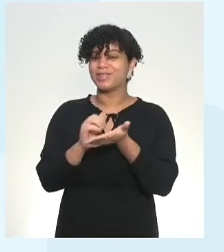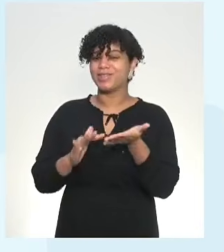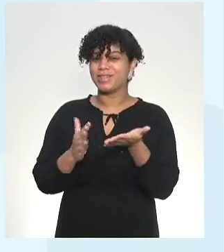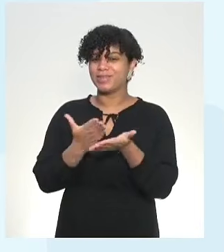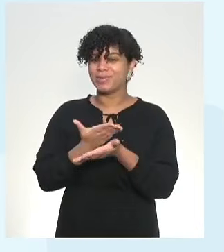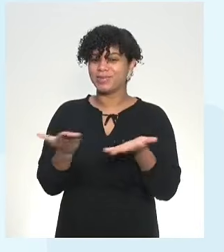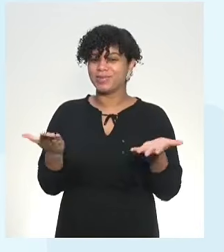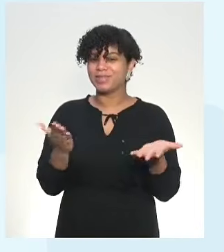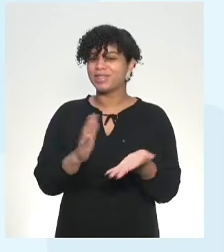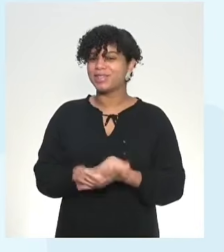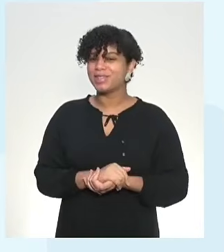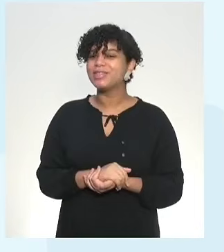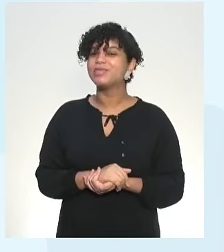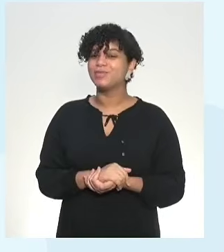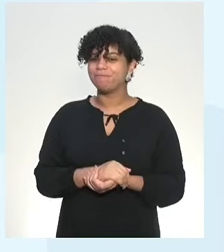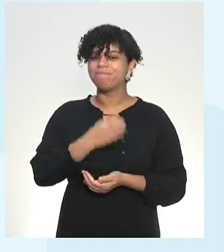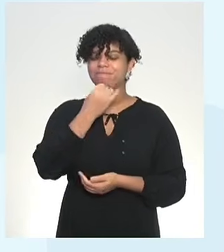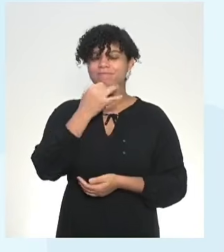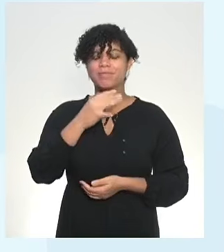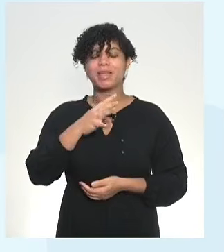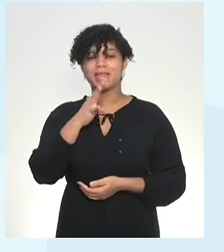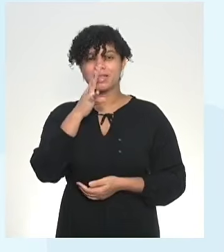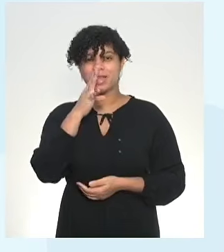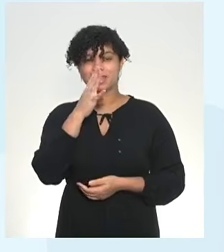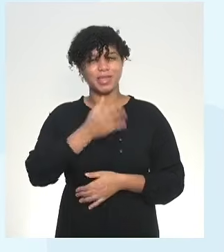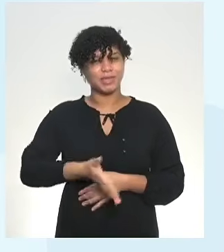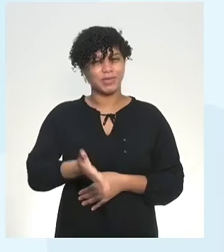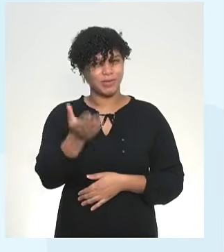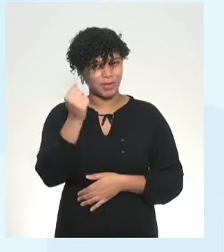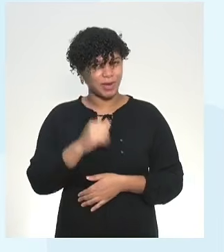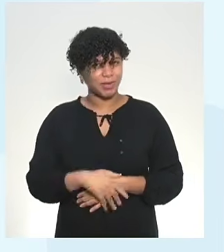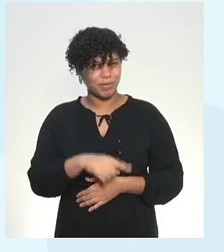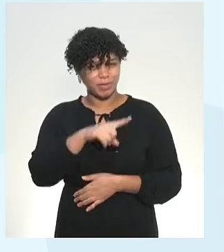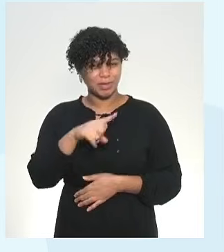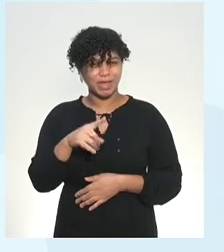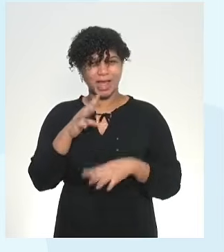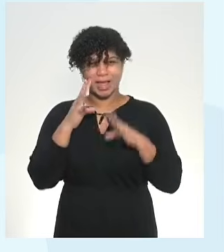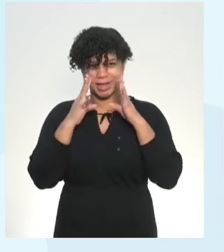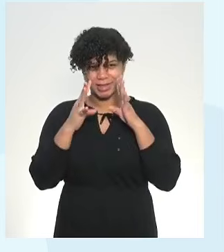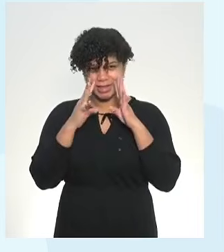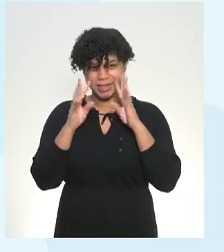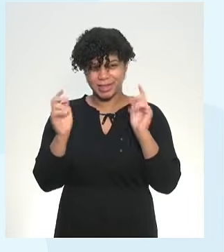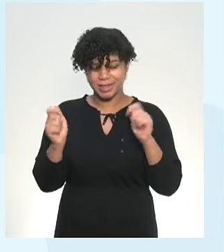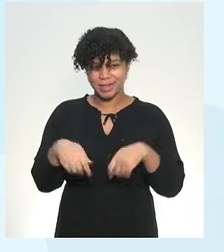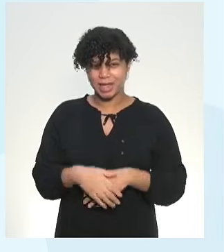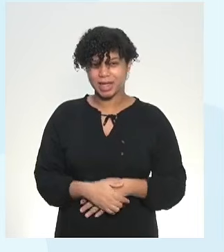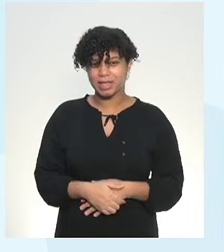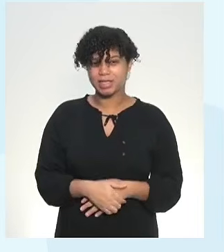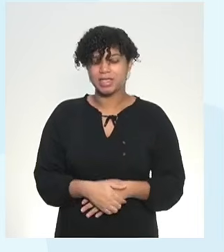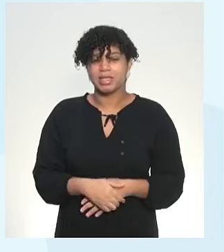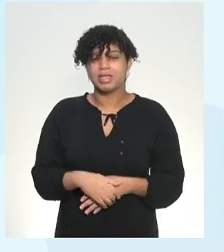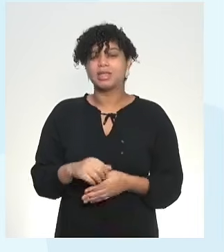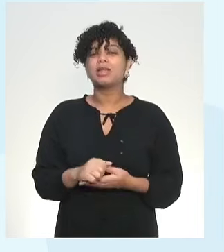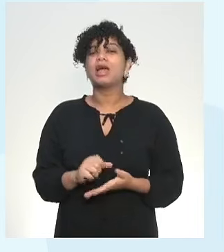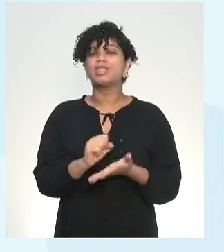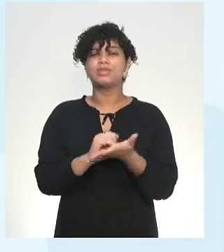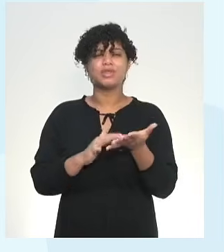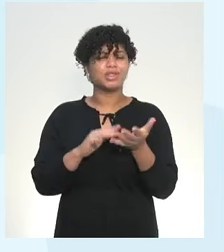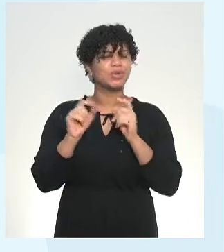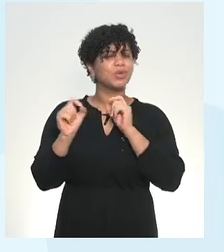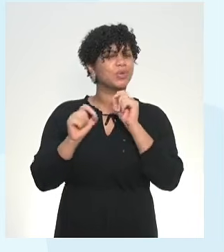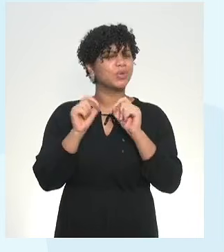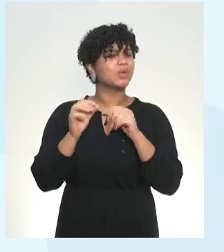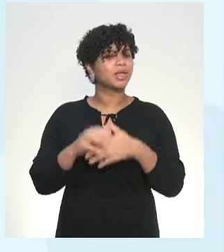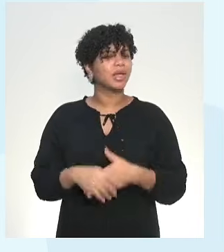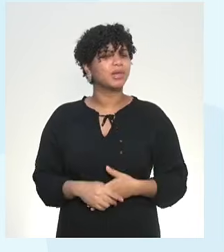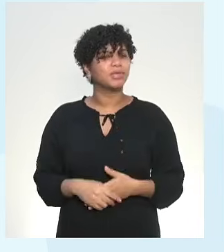uma atividade bem interessante. Vamos lá, galerinha, prestando atenção. A atividade será: